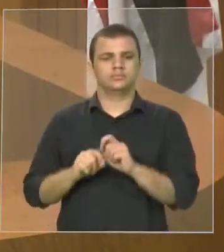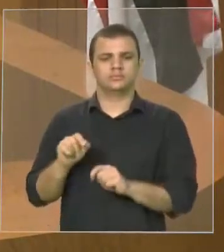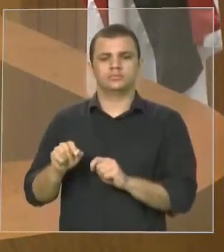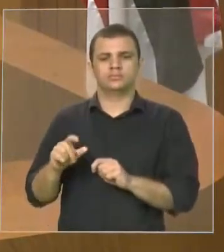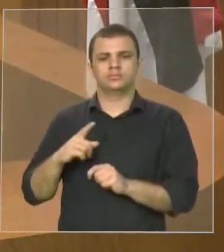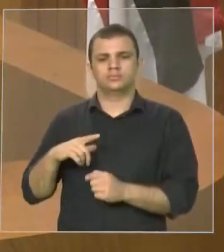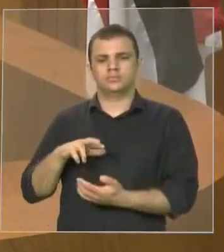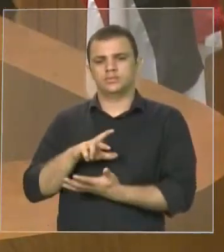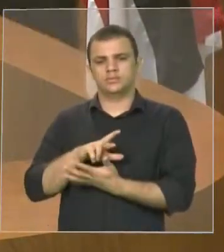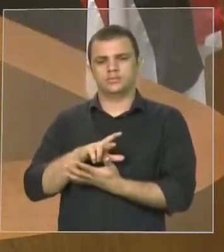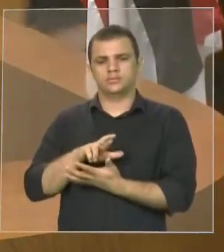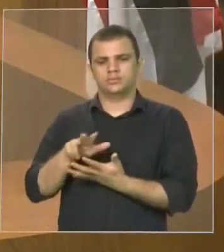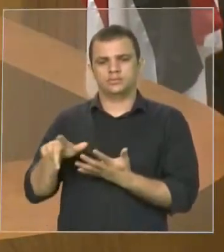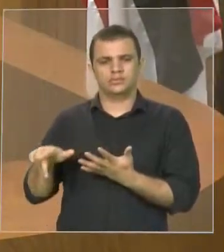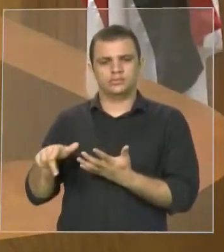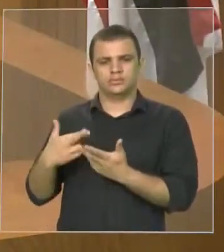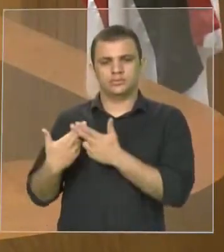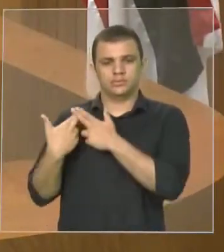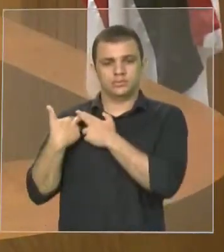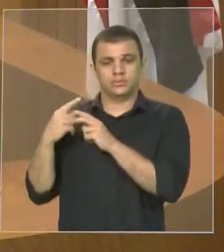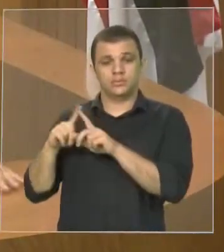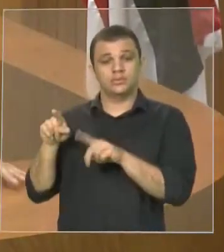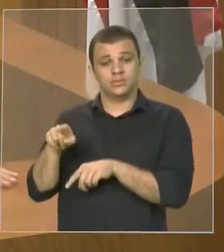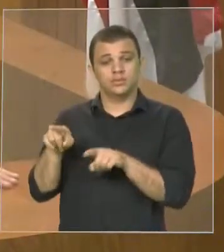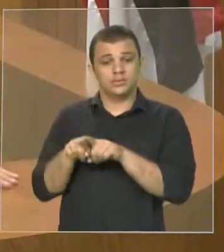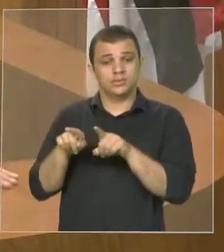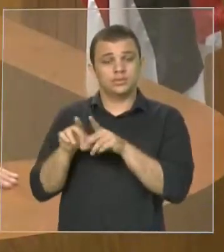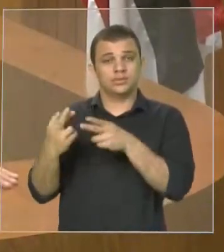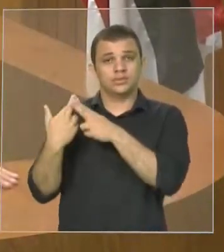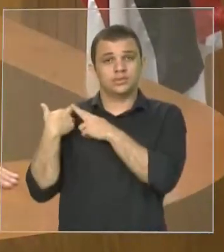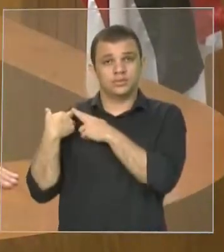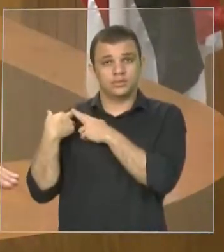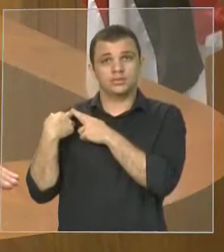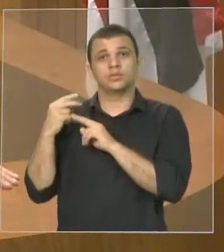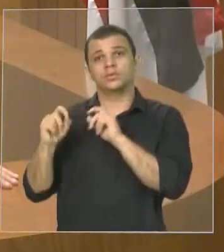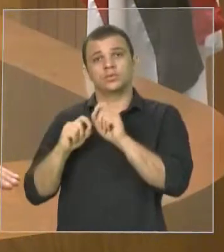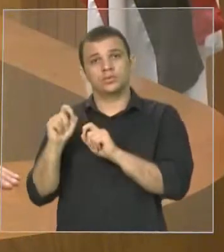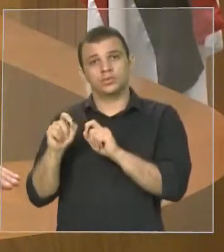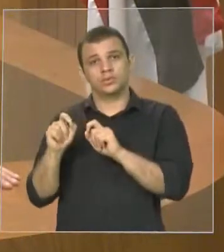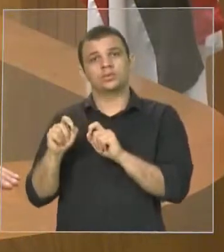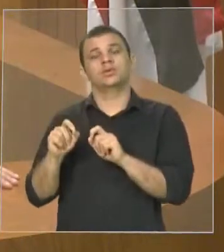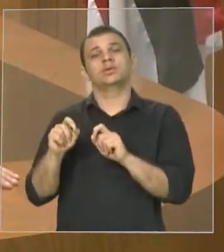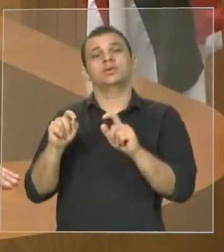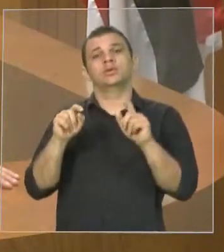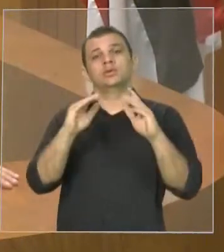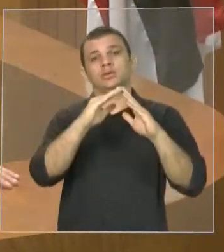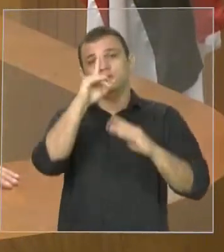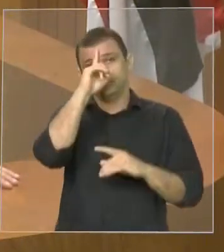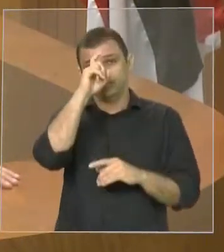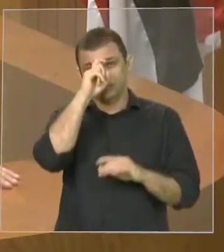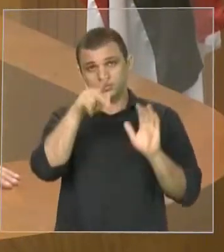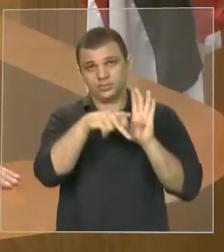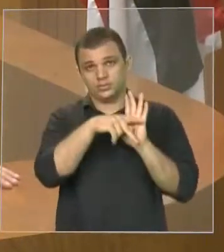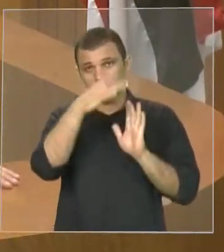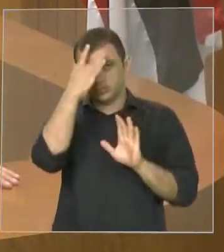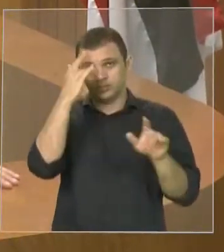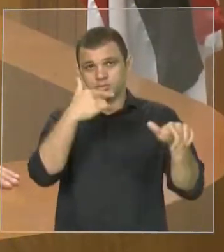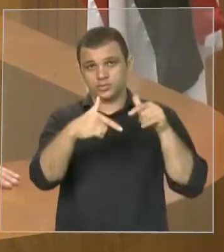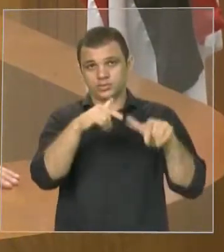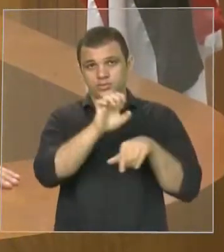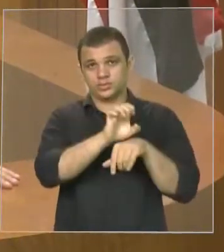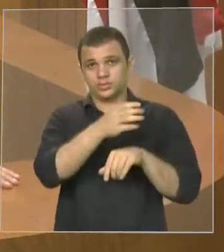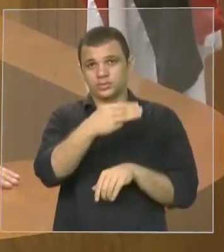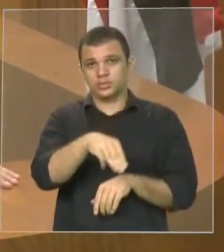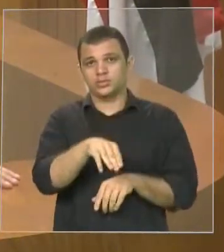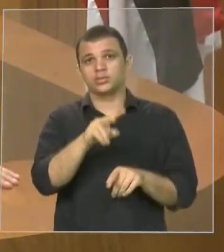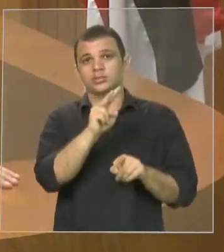coisas, é responsável pela manutenção do Hospital de Servidor, além como o pagamento de outros